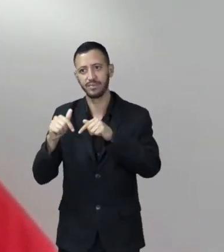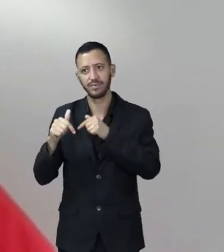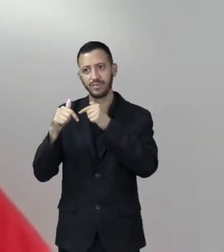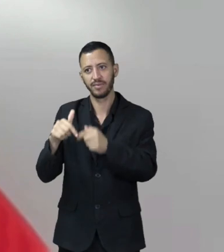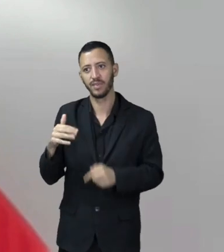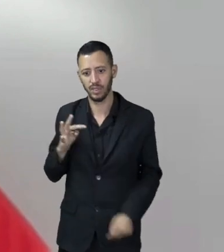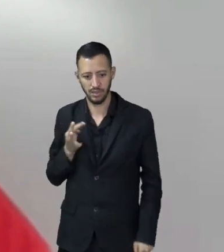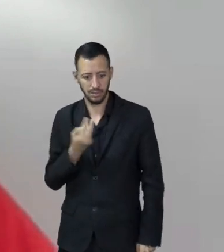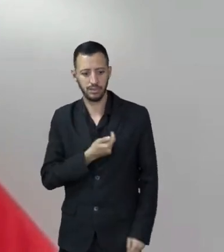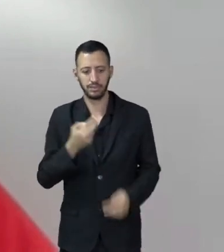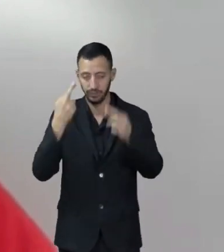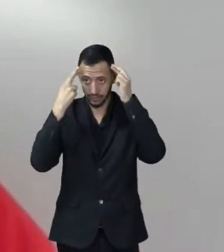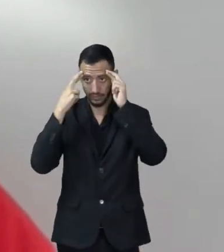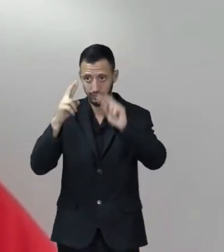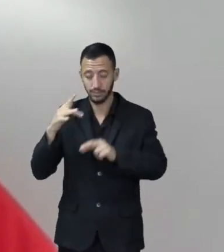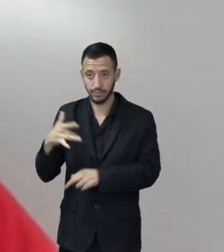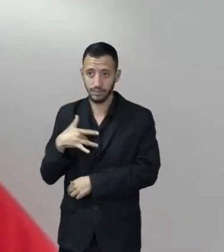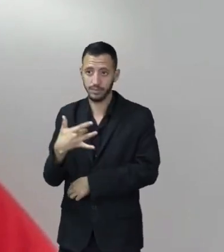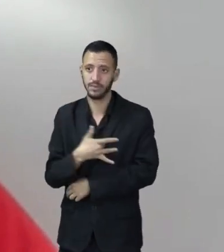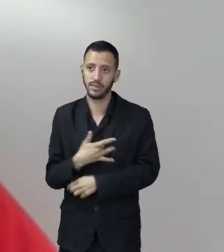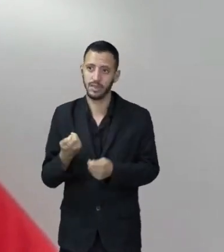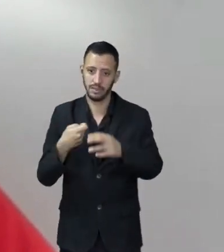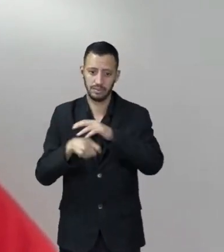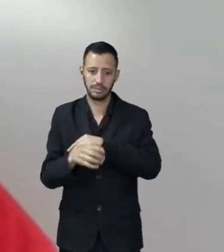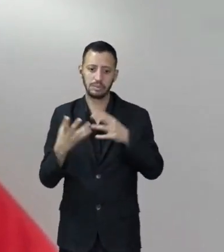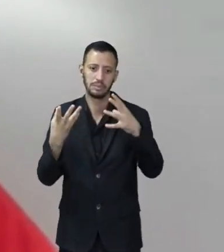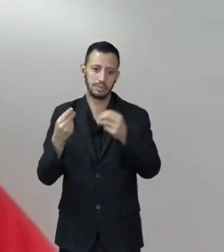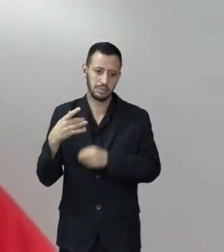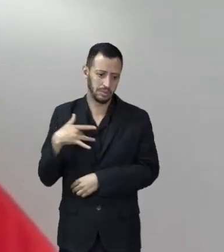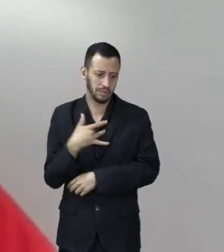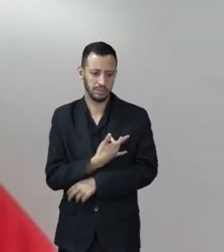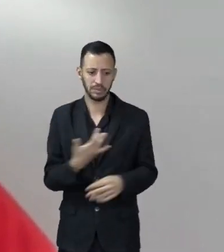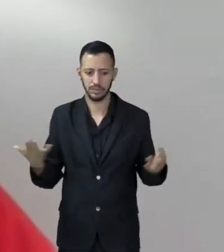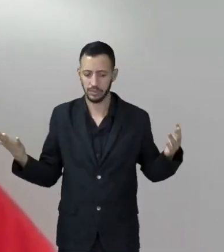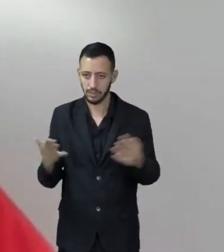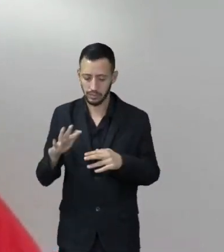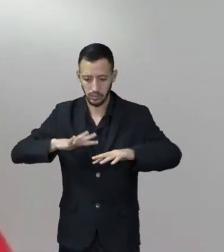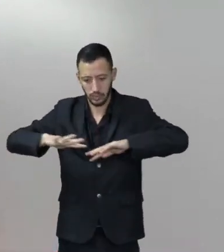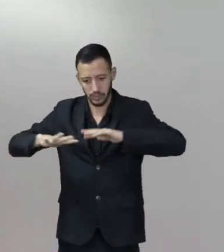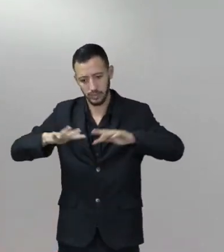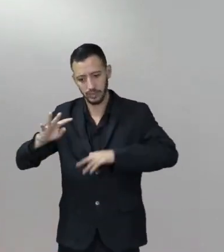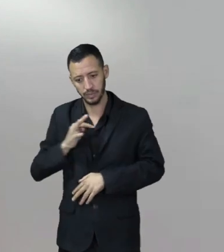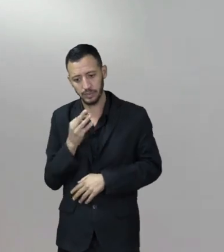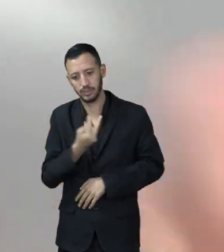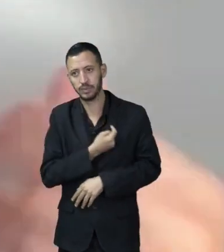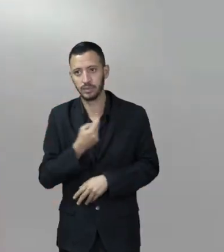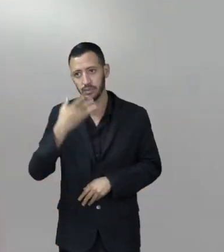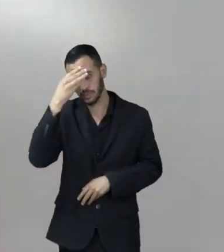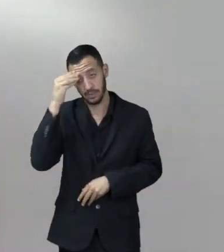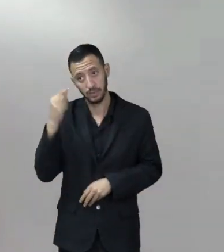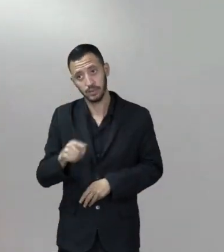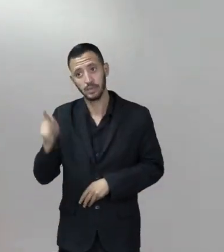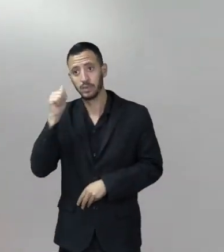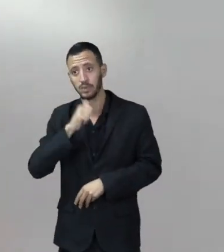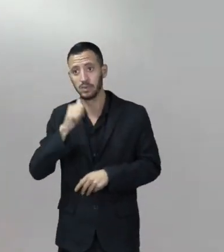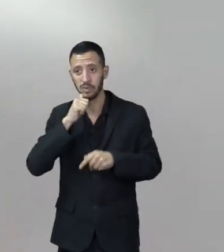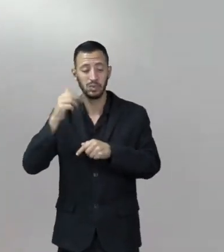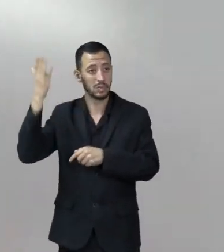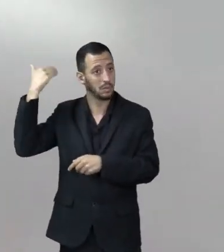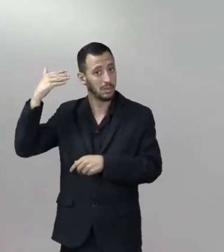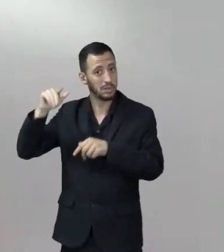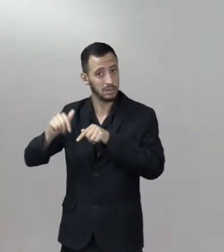Travesti e Respeito. A saúde iniciou muito do que a gente tem hoje como esse movimento transmoderno, mas sem esquecer do que as mais velhas fizeram lá